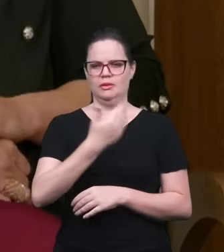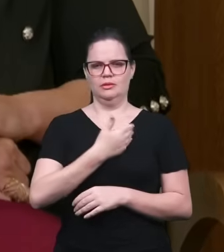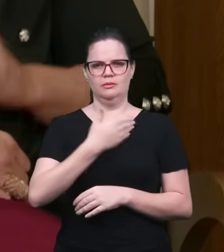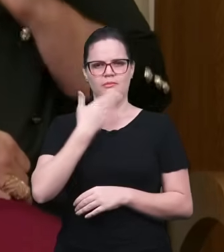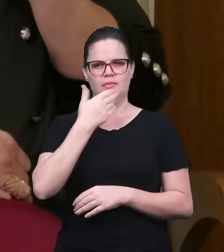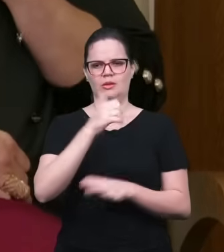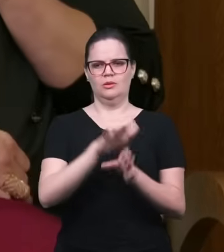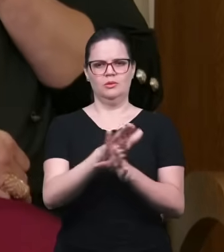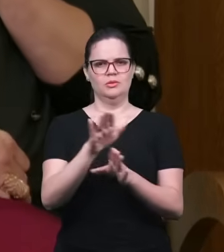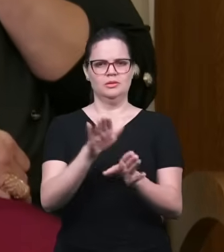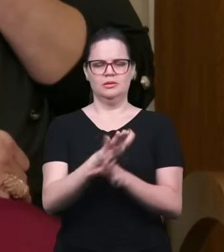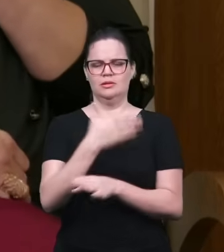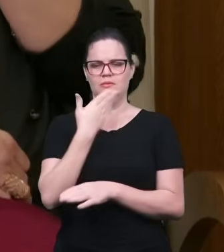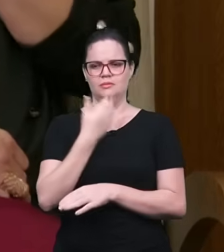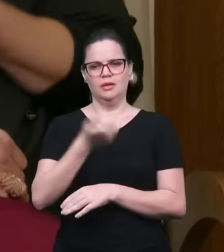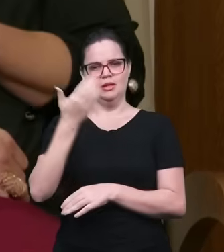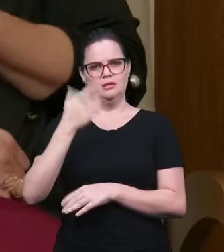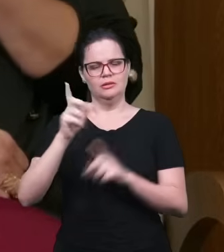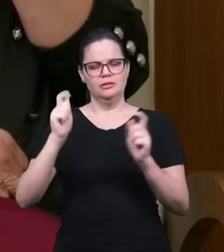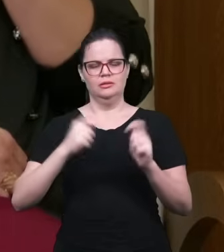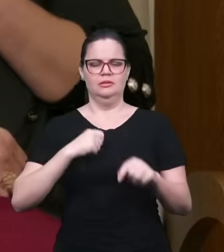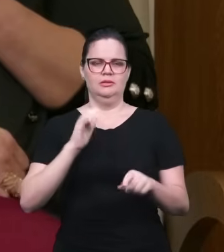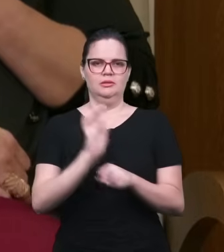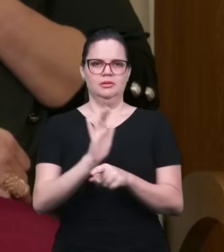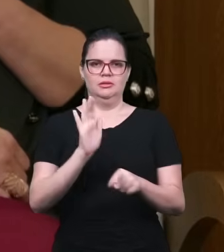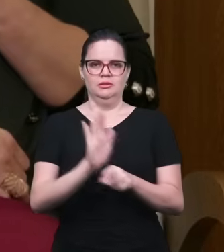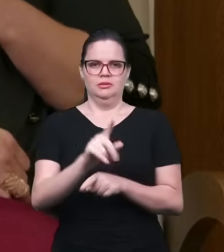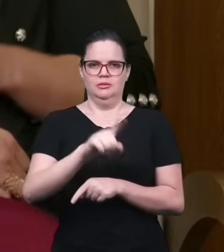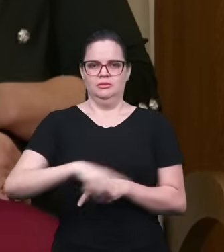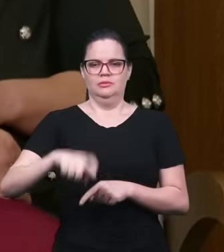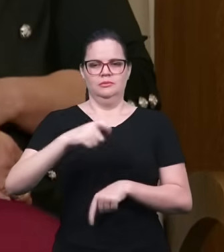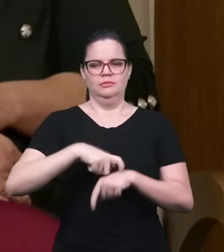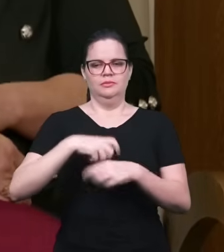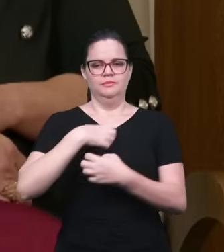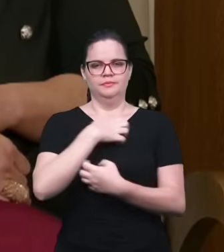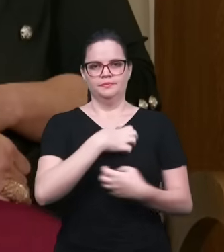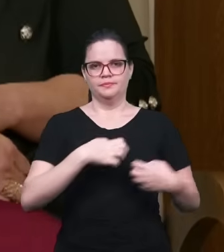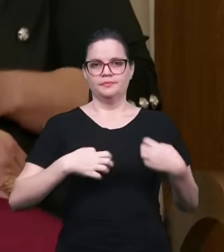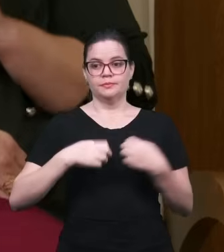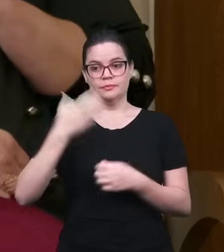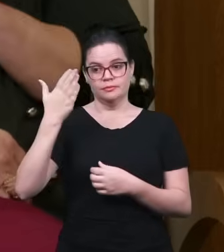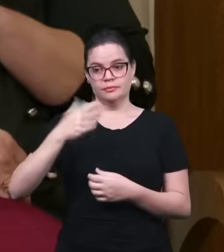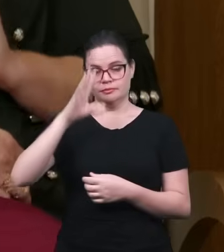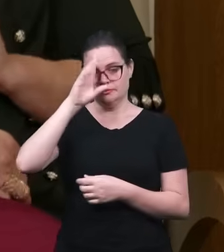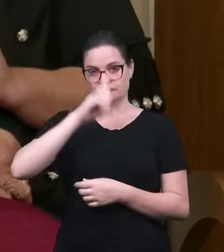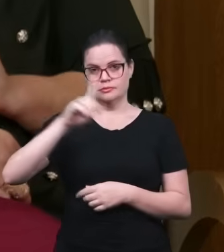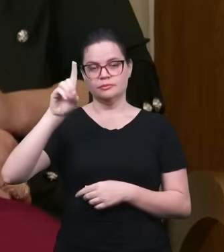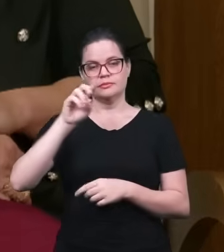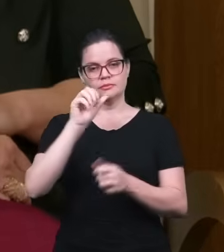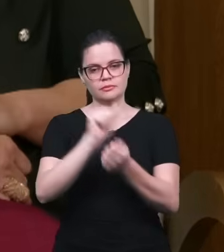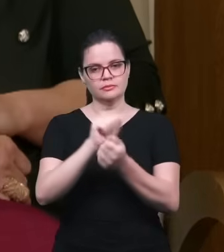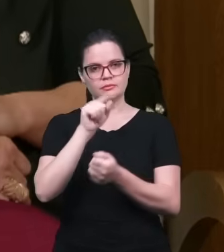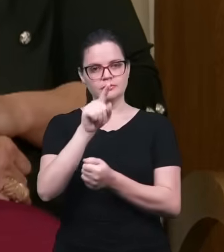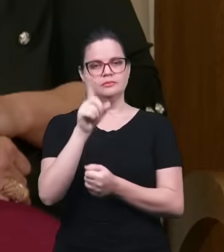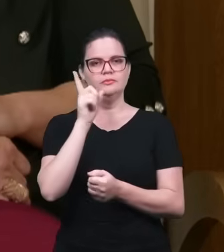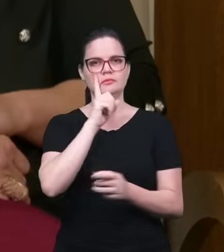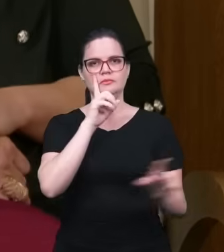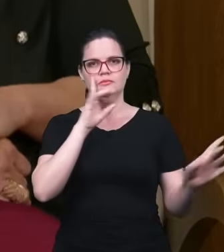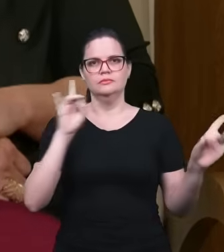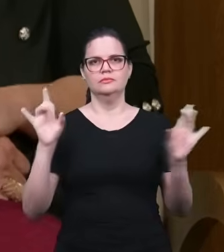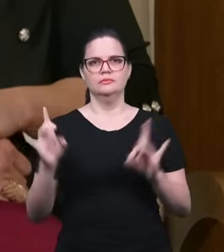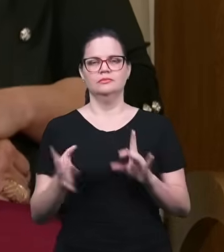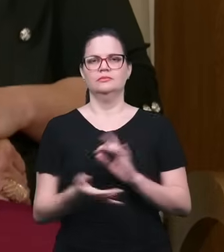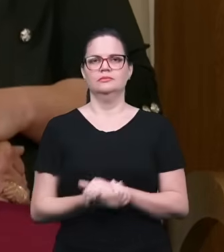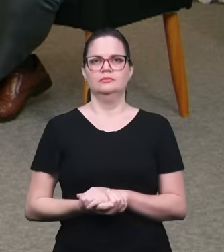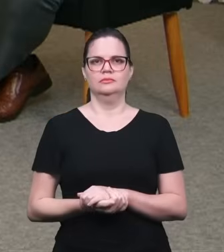conselheiro, aquele que vai poder ajudar no momento de aflição, aquele que vai estar com eles todos os dias. E esse é o Senhor.